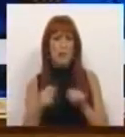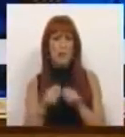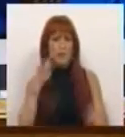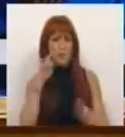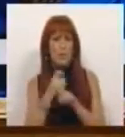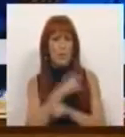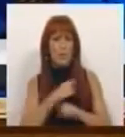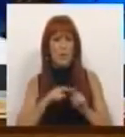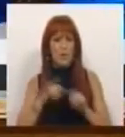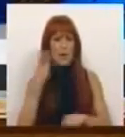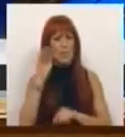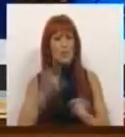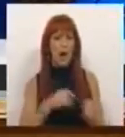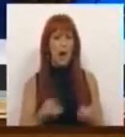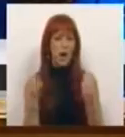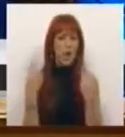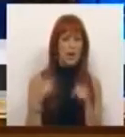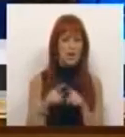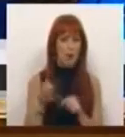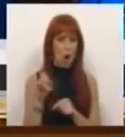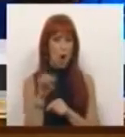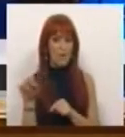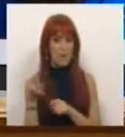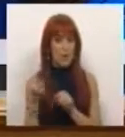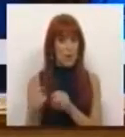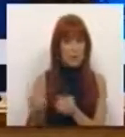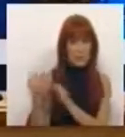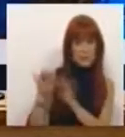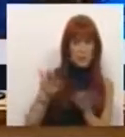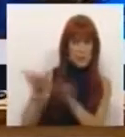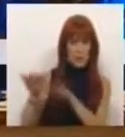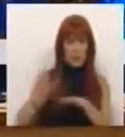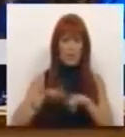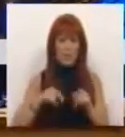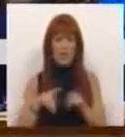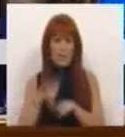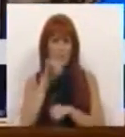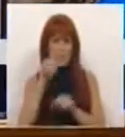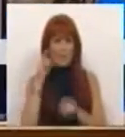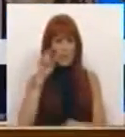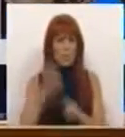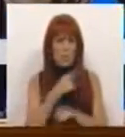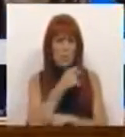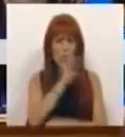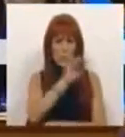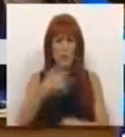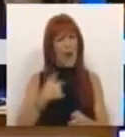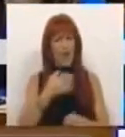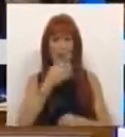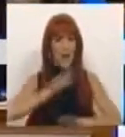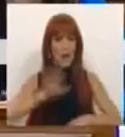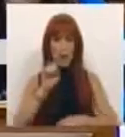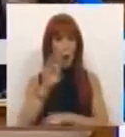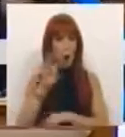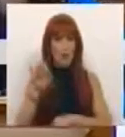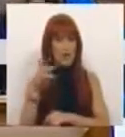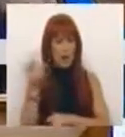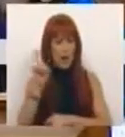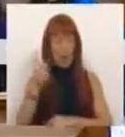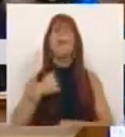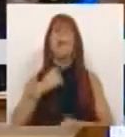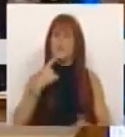supervisão bancária para passar ao lado da questão dos offshores e nem mesmo a propósito da questão da supervisão bancária querem falar de offshores. Mas